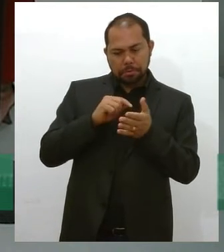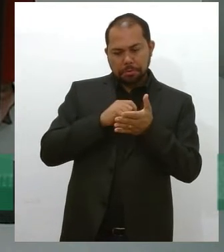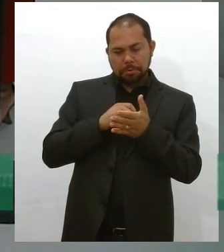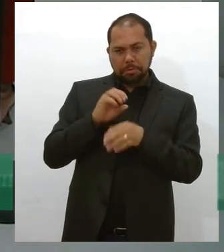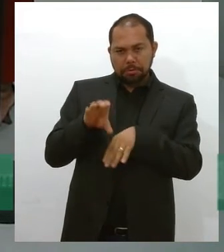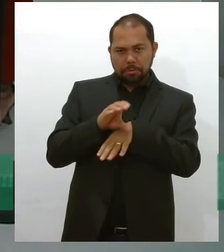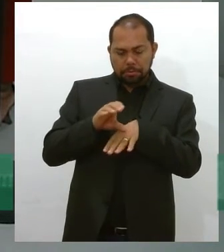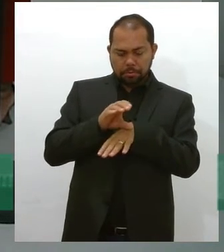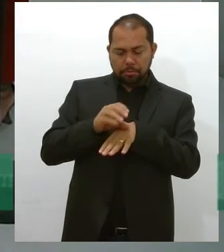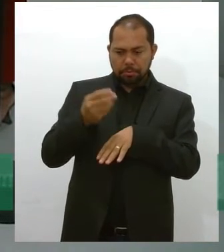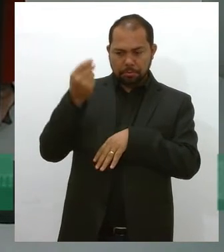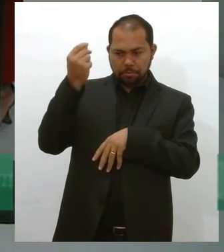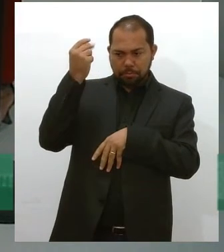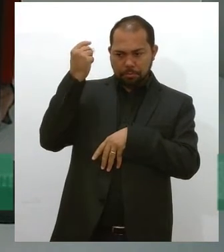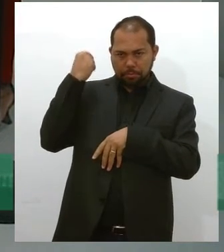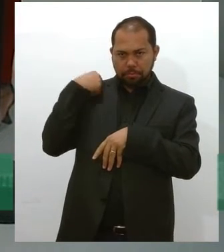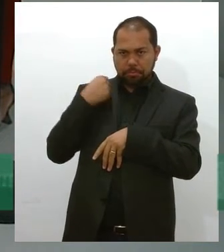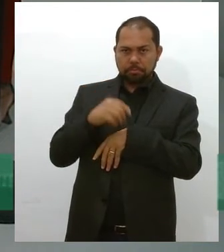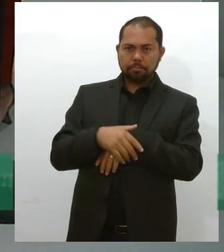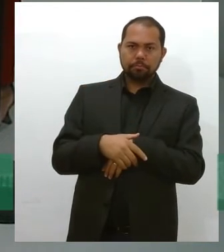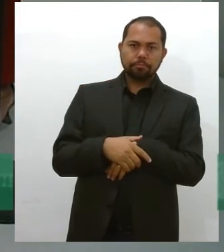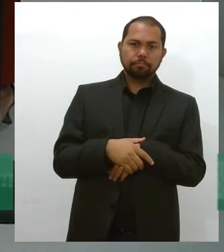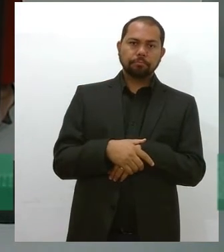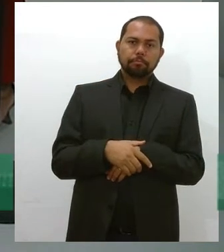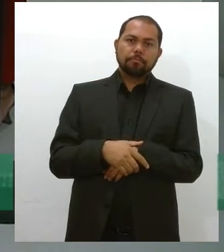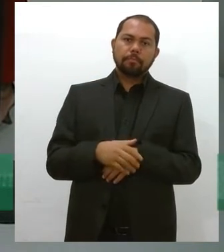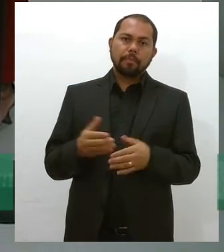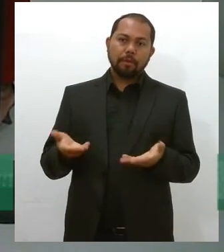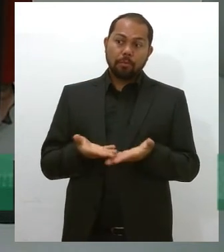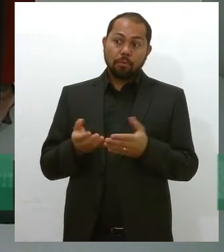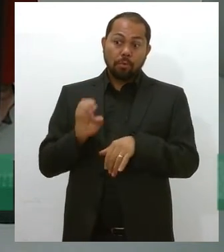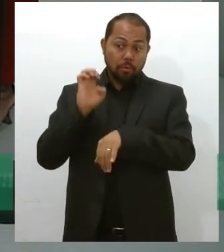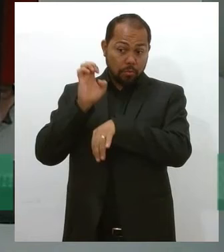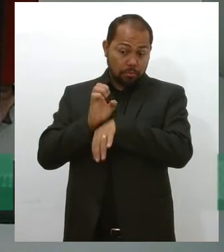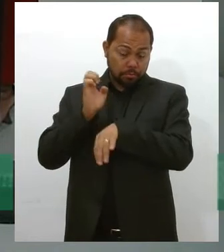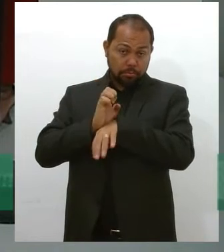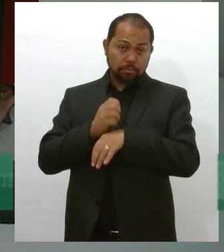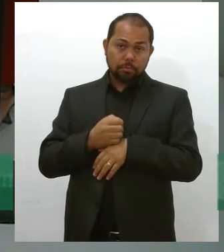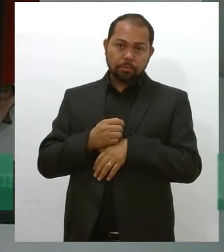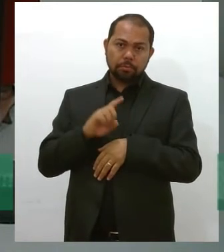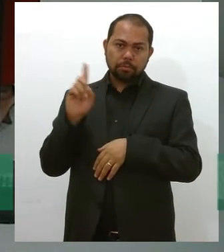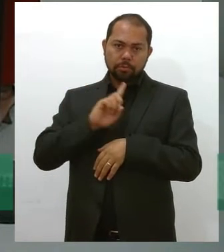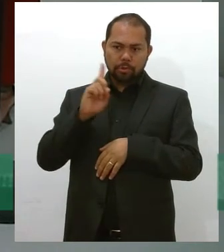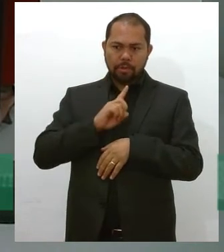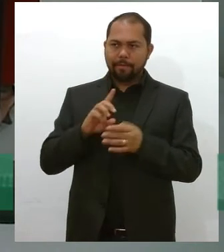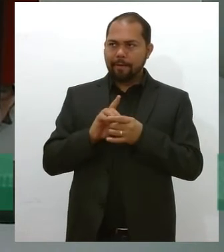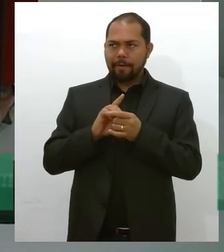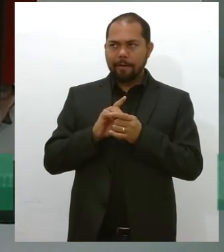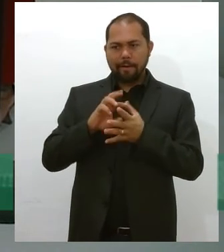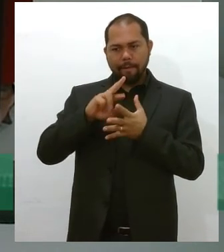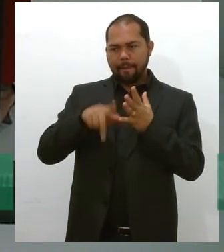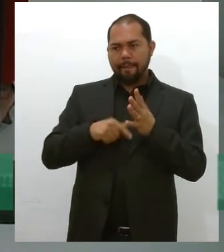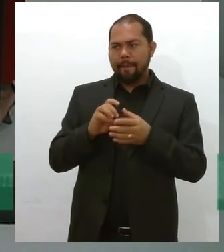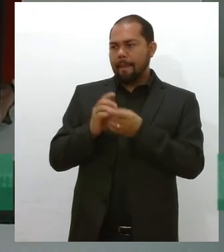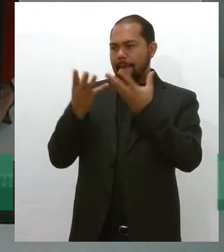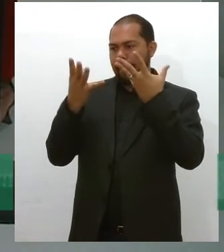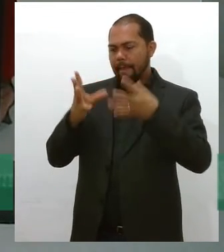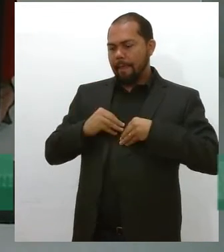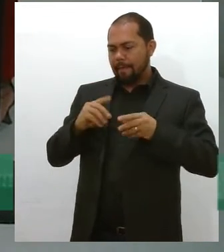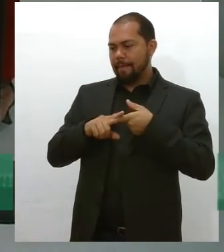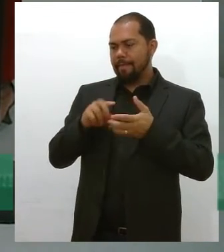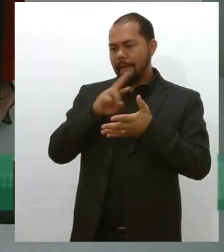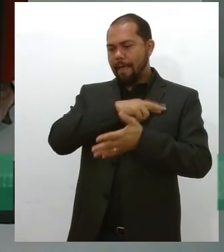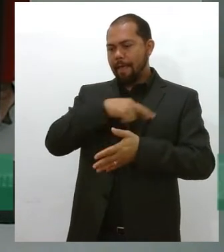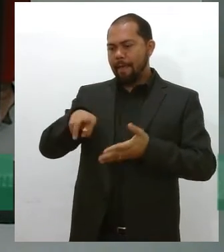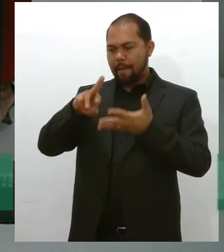Constituição da época, né? Como vemos, o Estado naquela época, né, não era laico, já soube a Constituição que vivemos hoje,